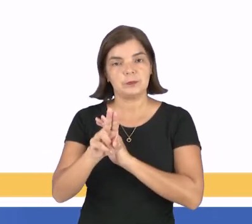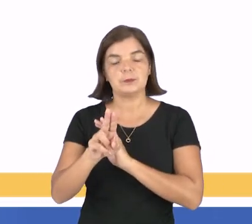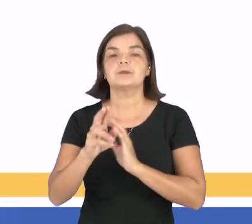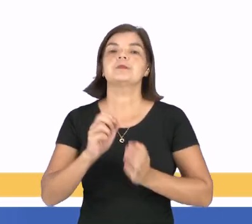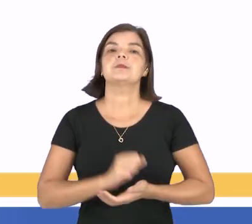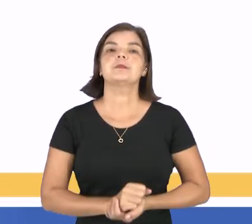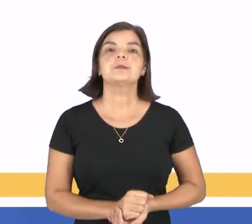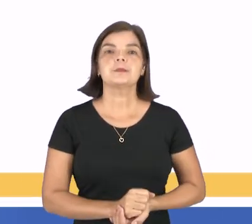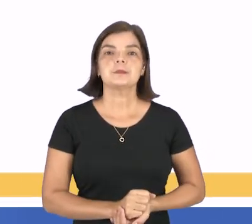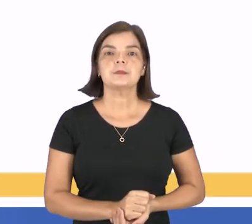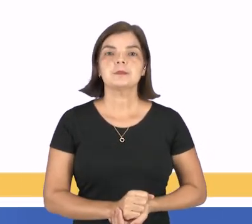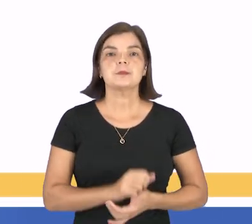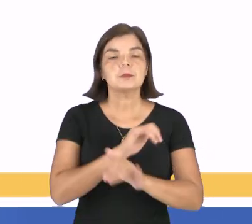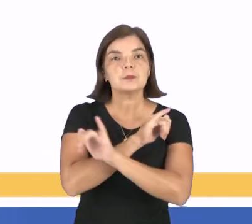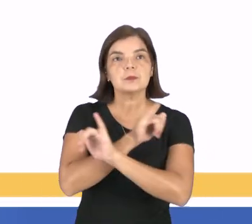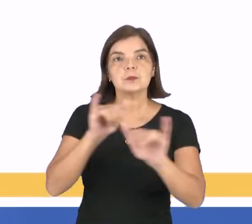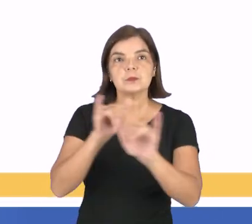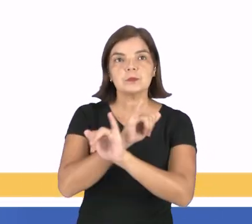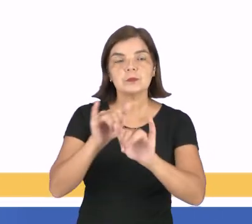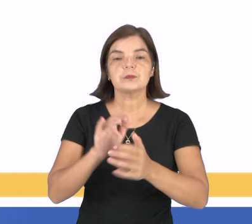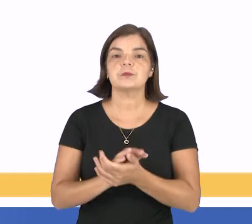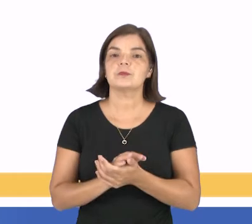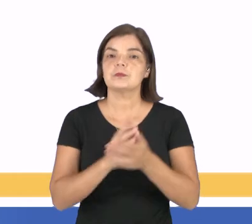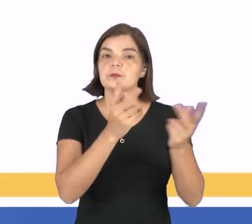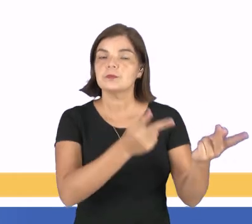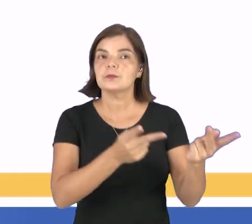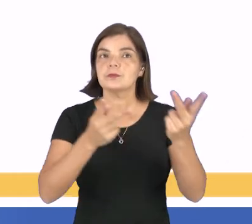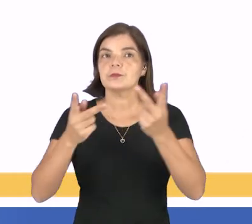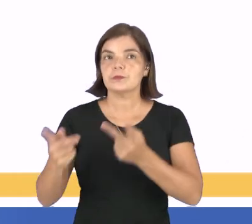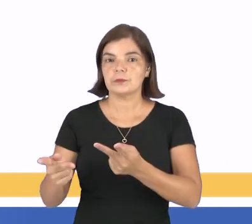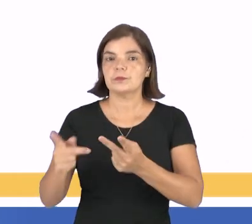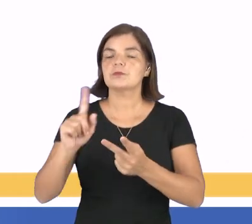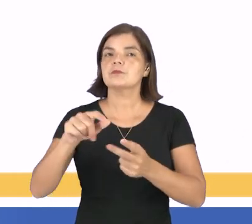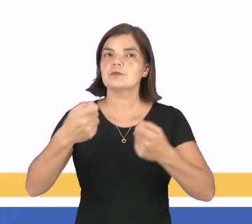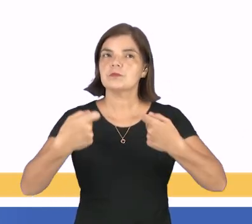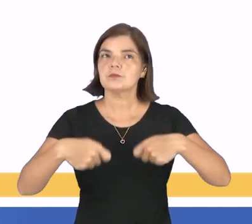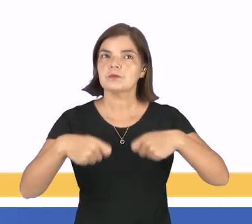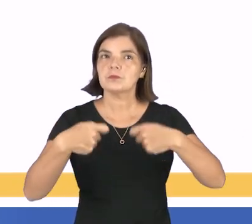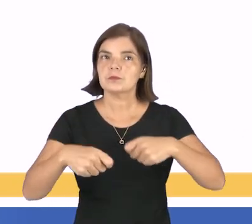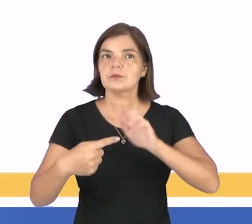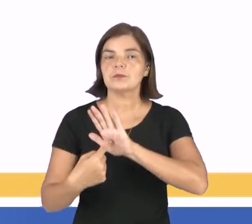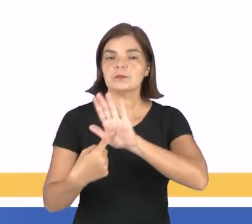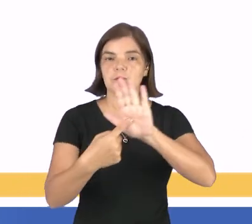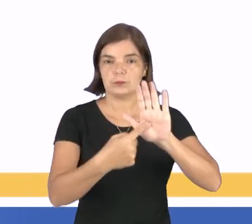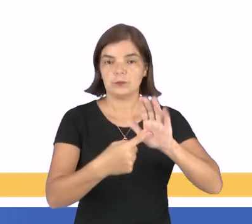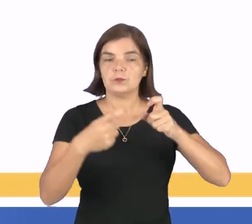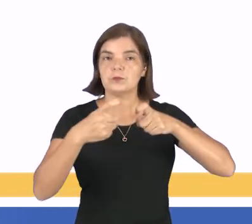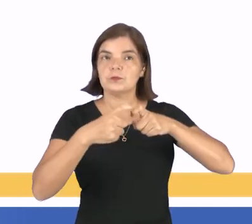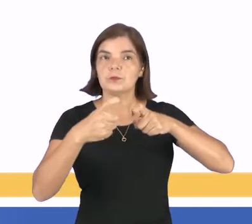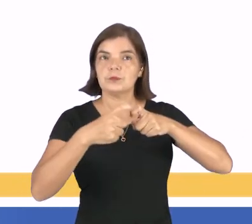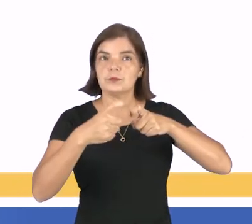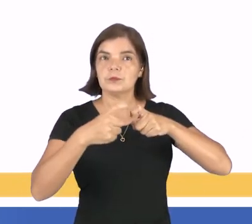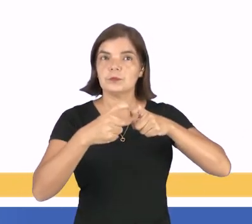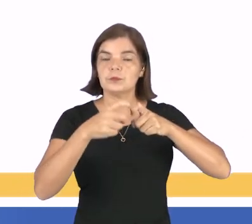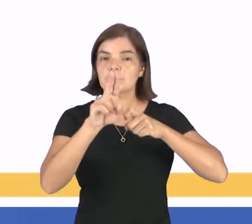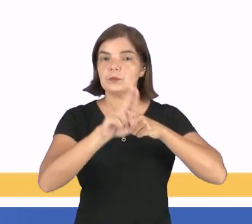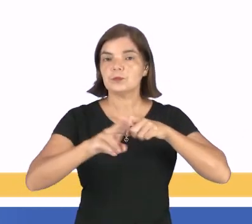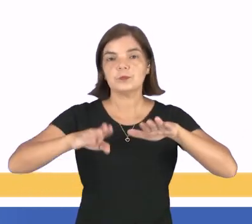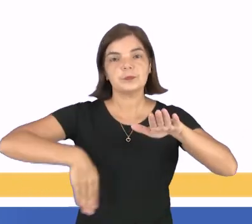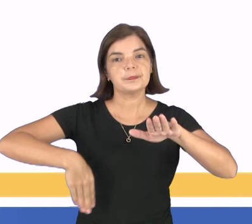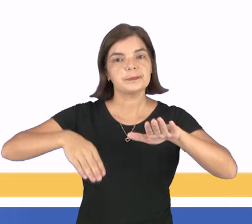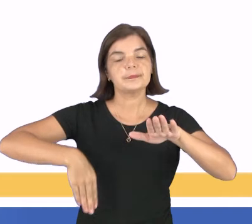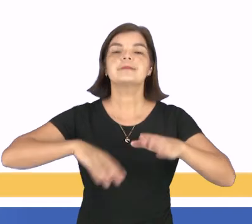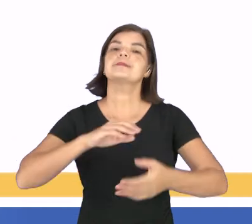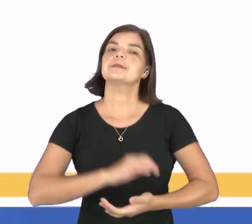se enquadra. Aviso: visitantes, é necessário a apresentação de exame médico para o